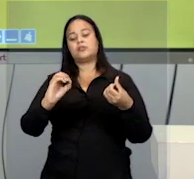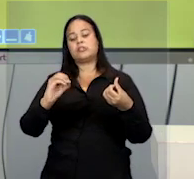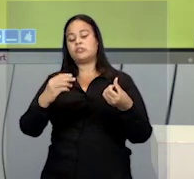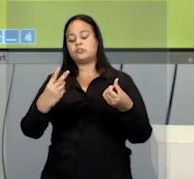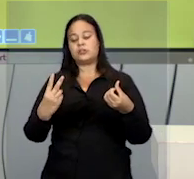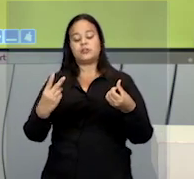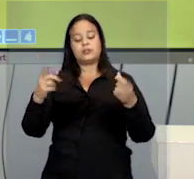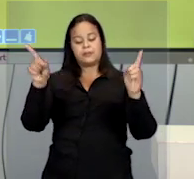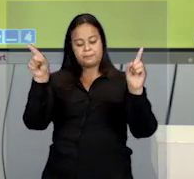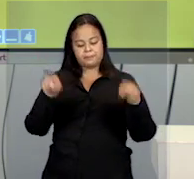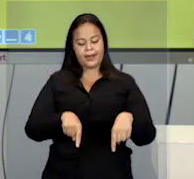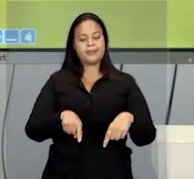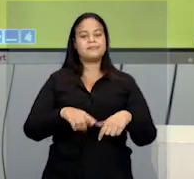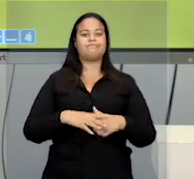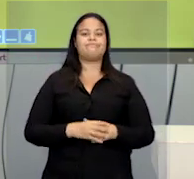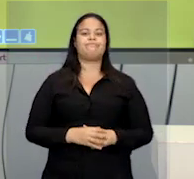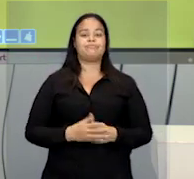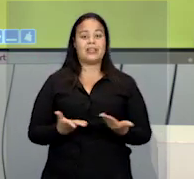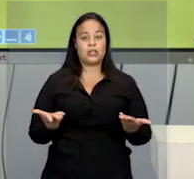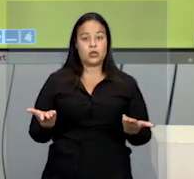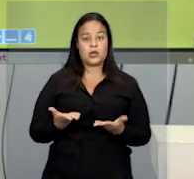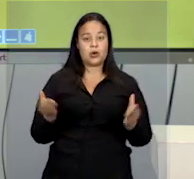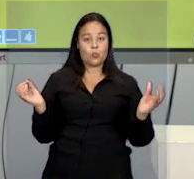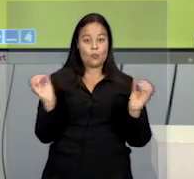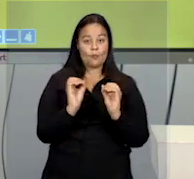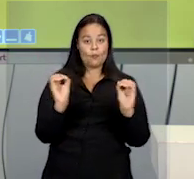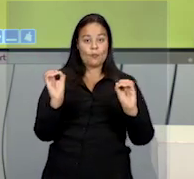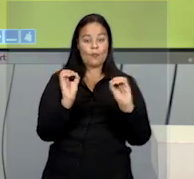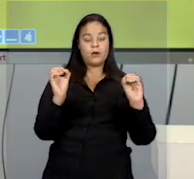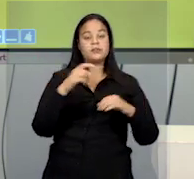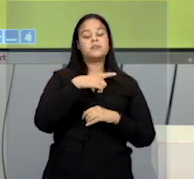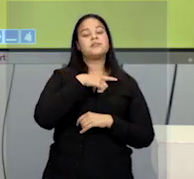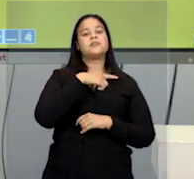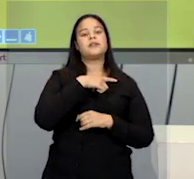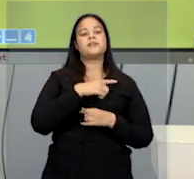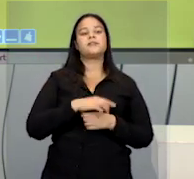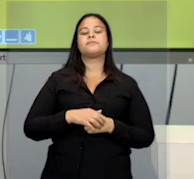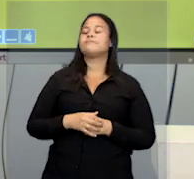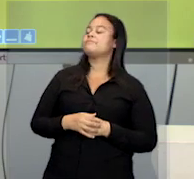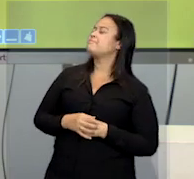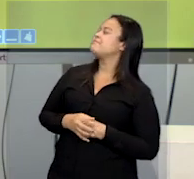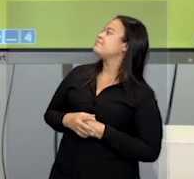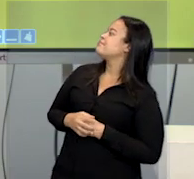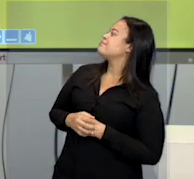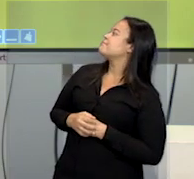cortar. E agora eu não tenho mais nada. Então, o que eu tenho? Eu tenho 3